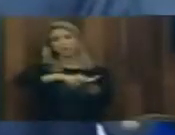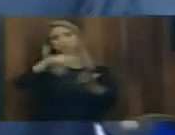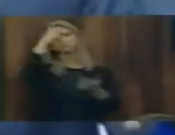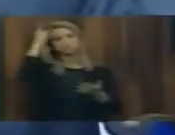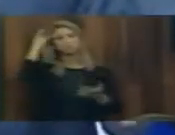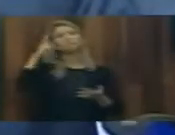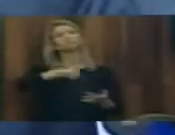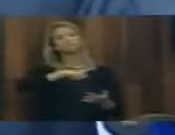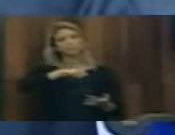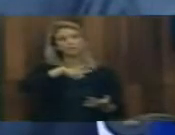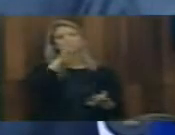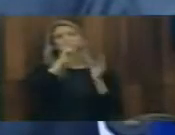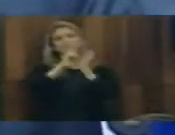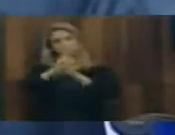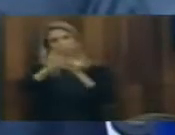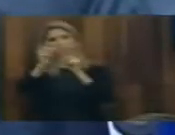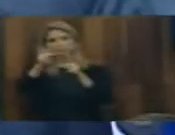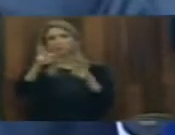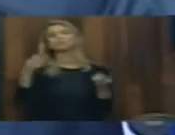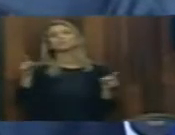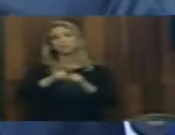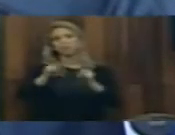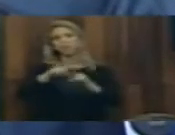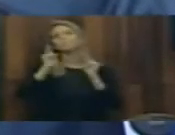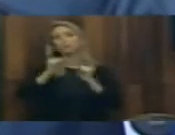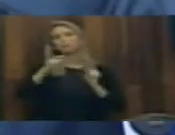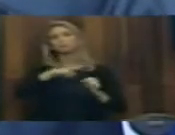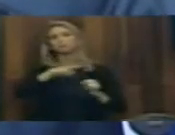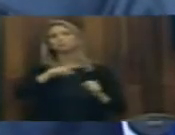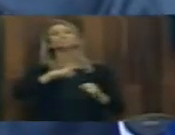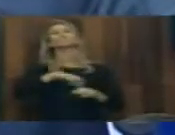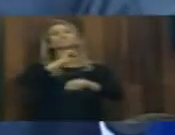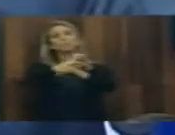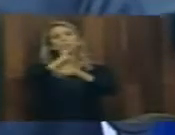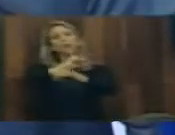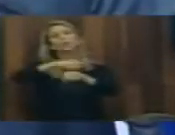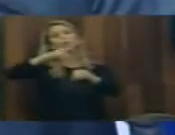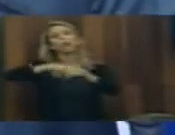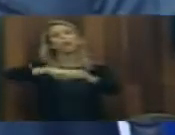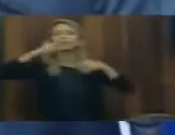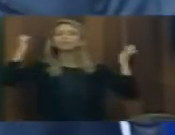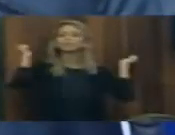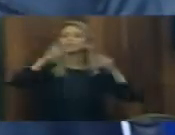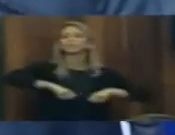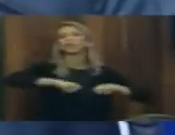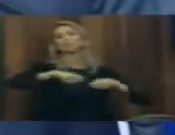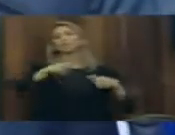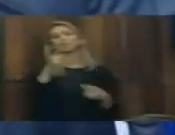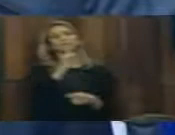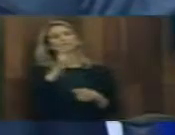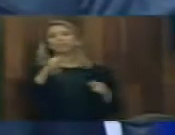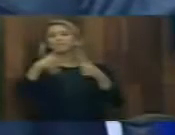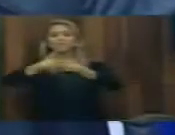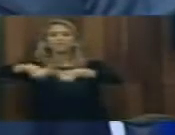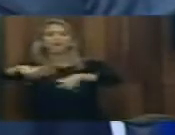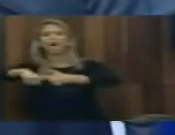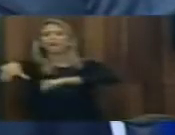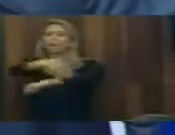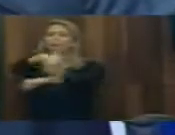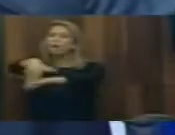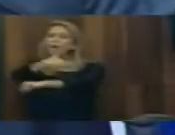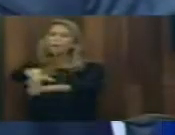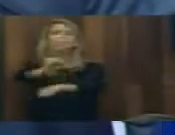acolhidas e pelo qual esperarão o atendimento no horário normal. Não ficarão na calçada, no sereno, à mercê de chacota,